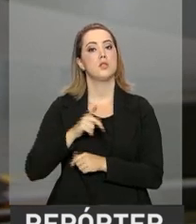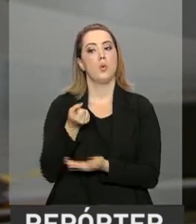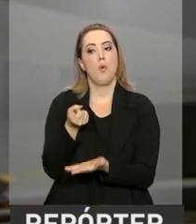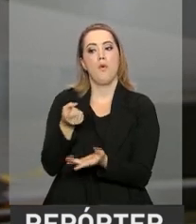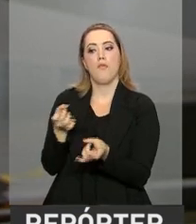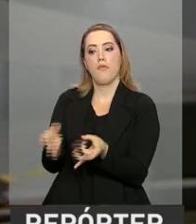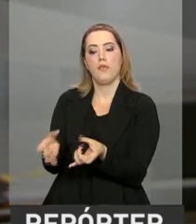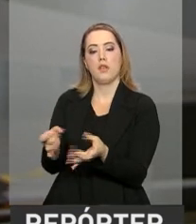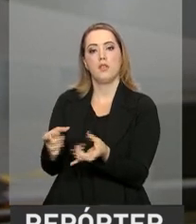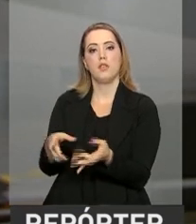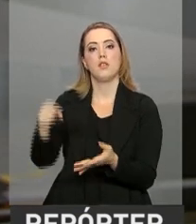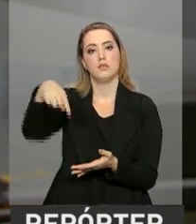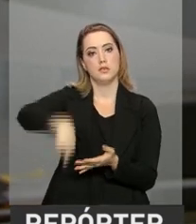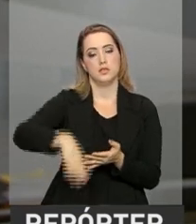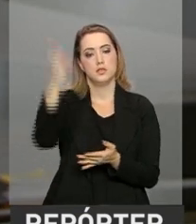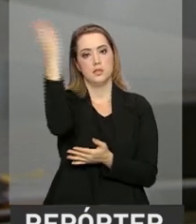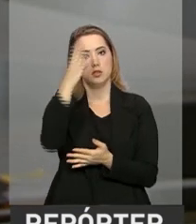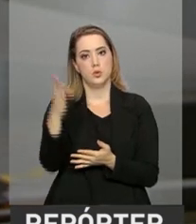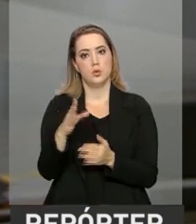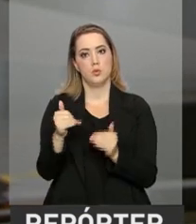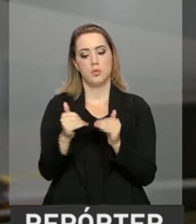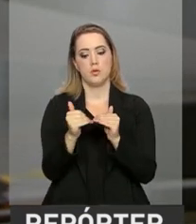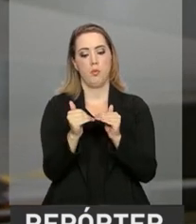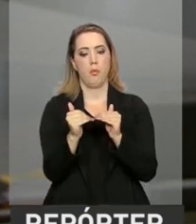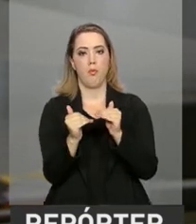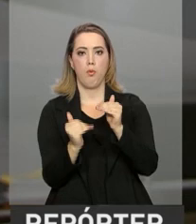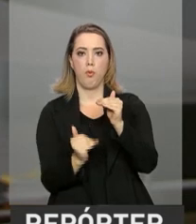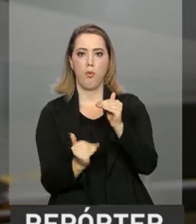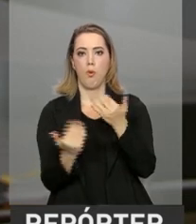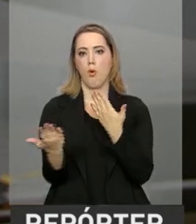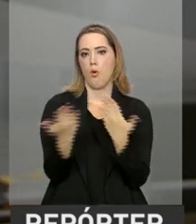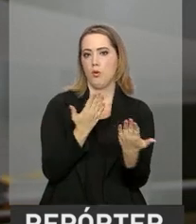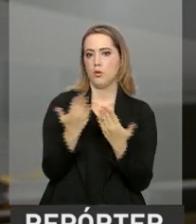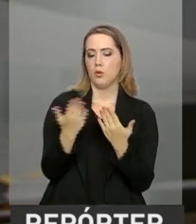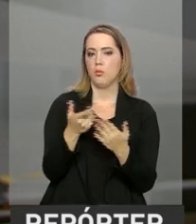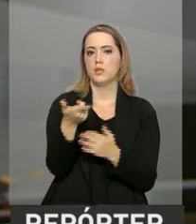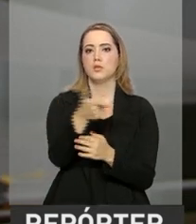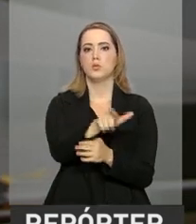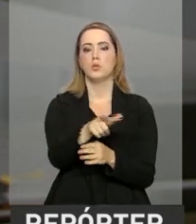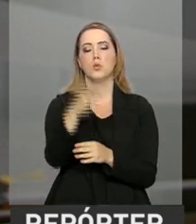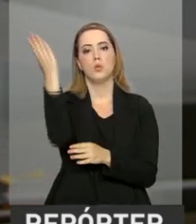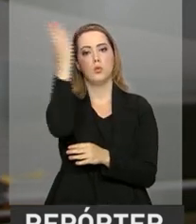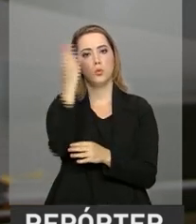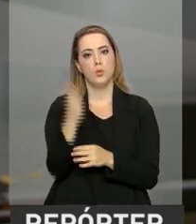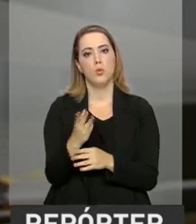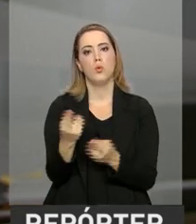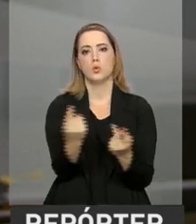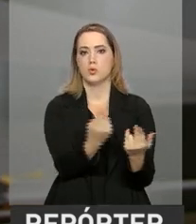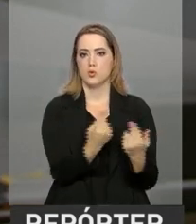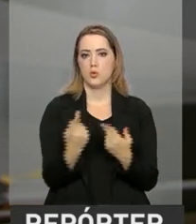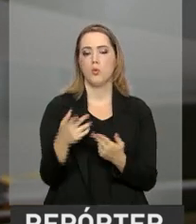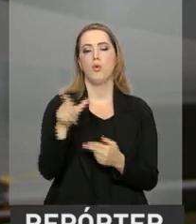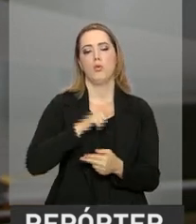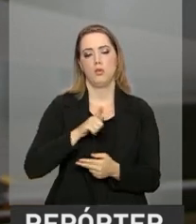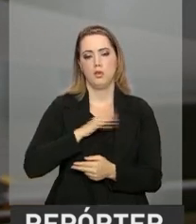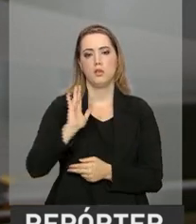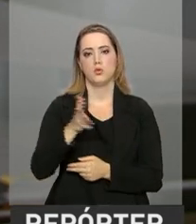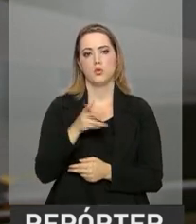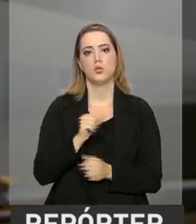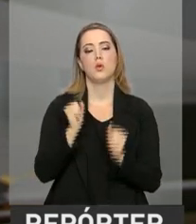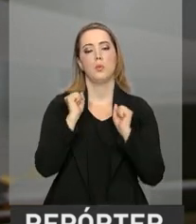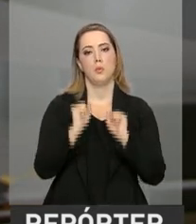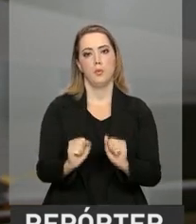é vendido aqui no Brasil por um preço inferior dos produtos nacionais, dos produtos similares nacionais, a